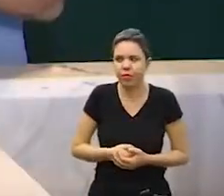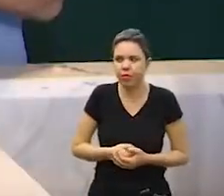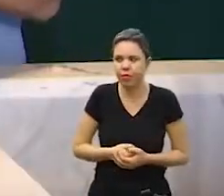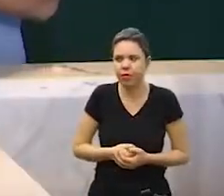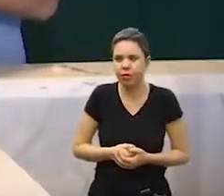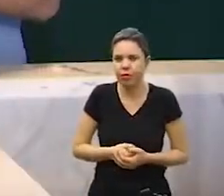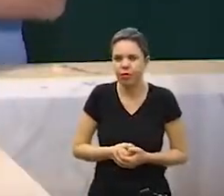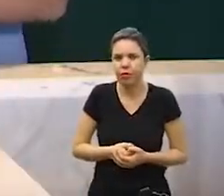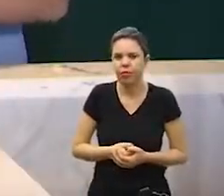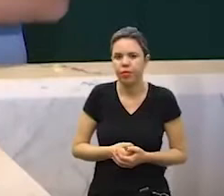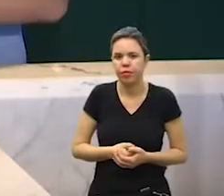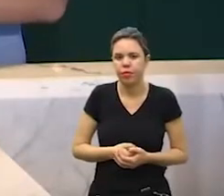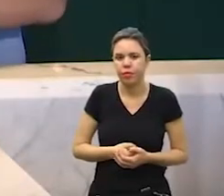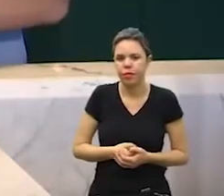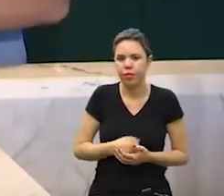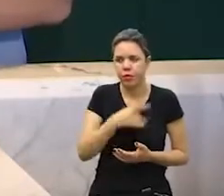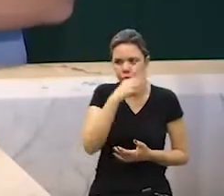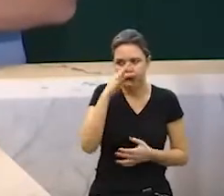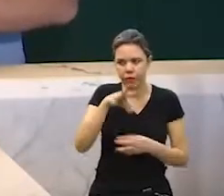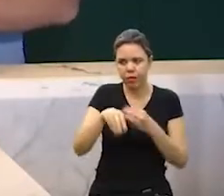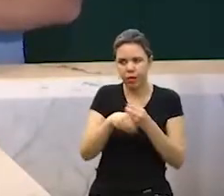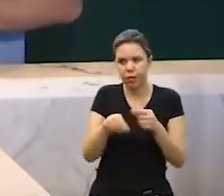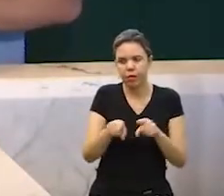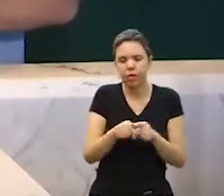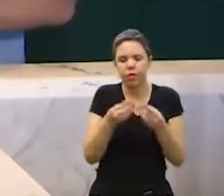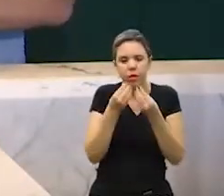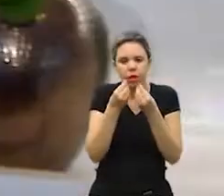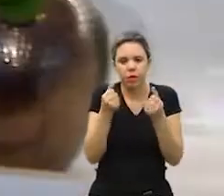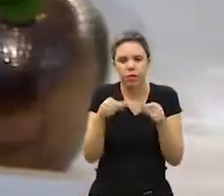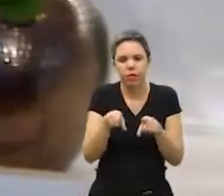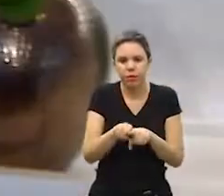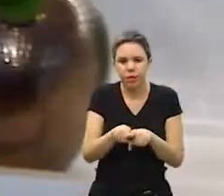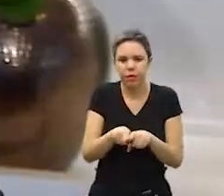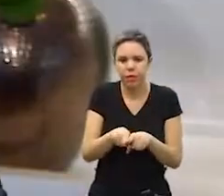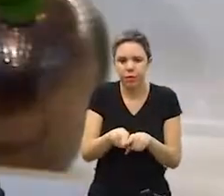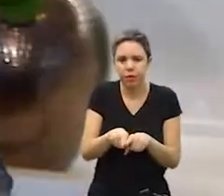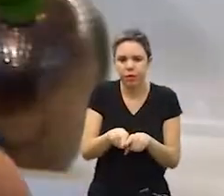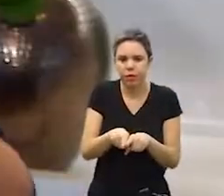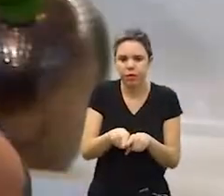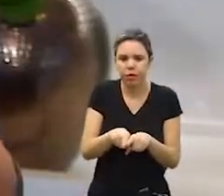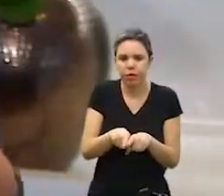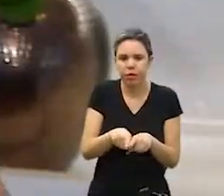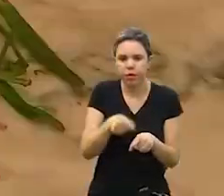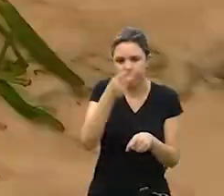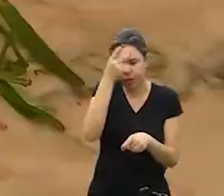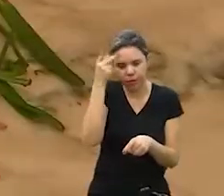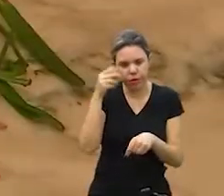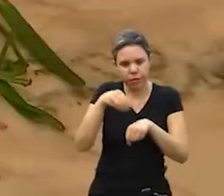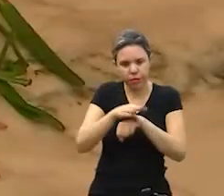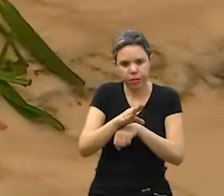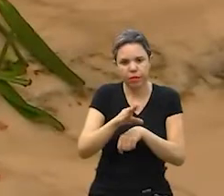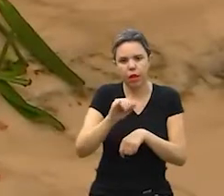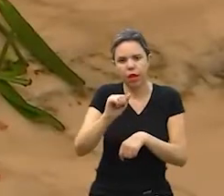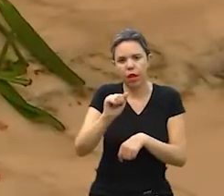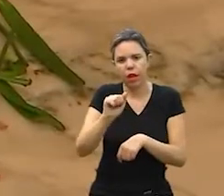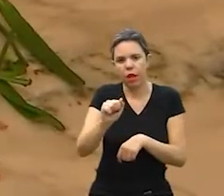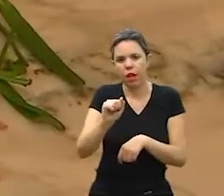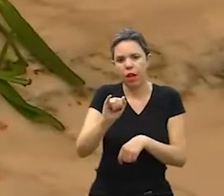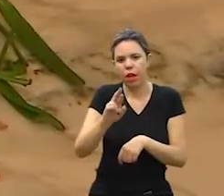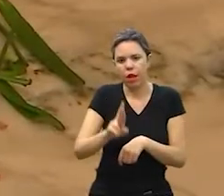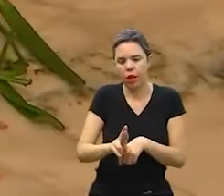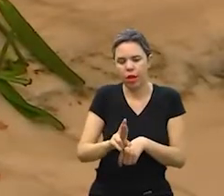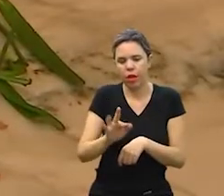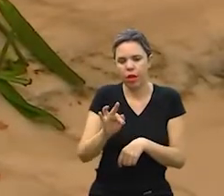Ela vai agregar no aroma e também no sabor? Também no sabor. Pra quem quer a dica da Air Fryer, eu deixo em